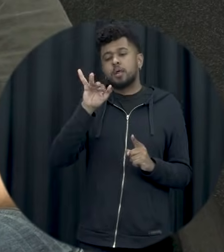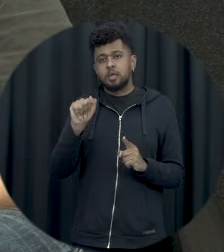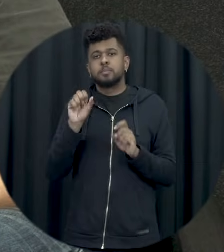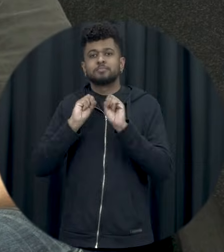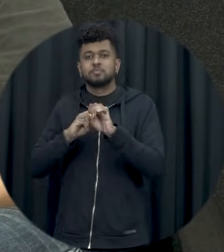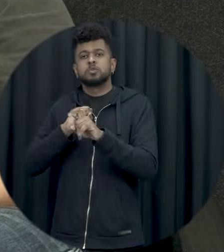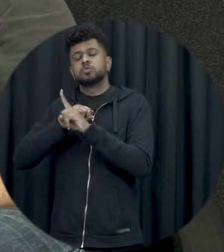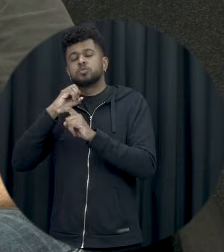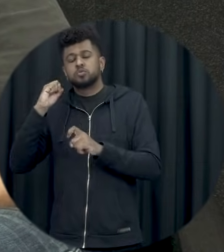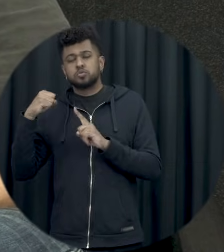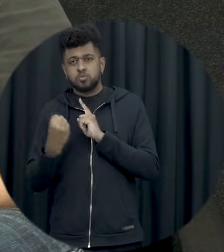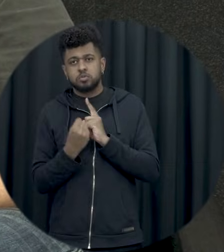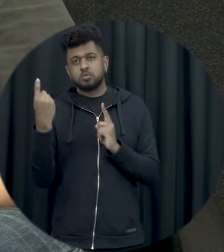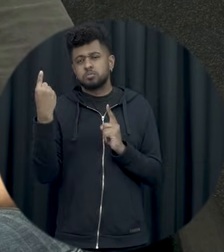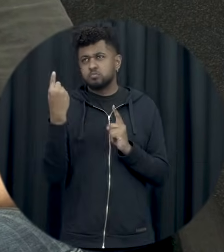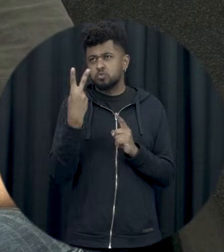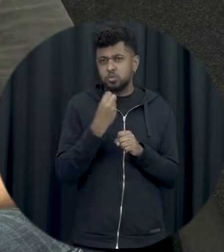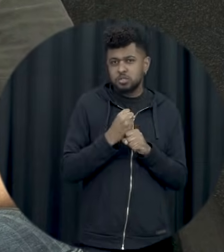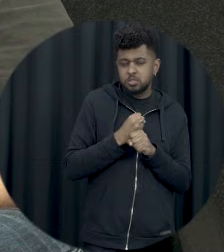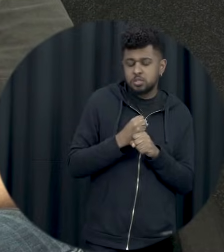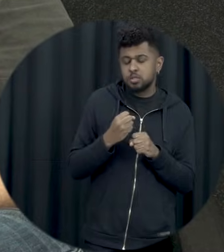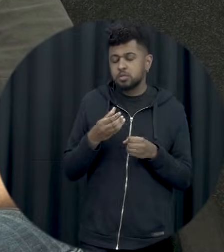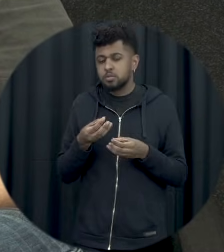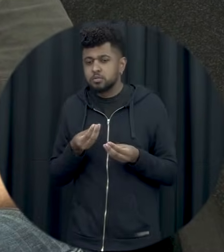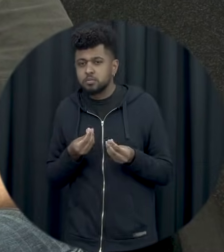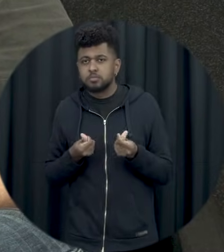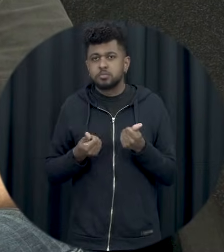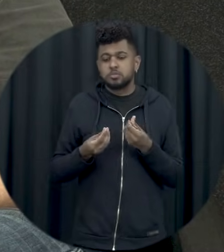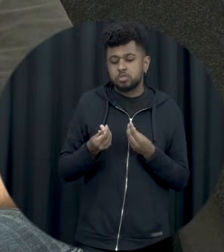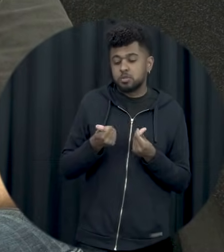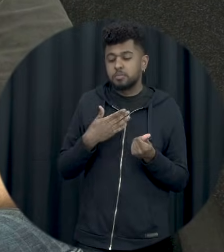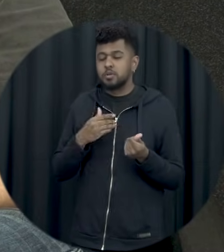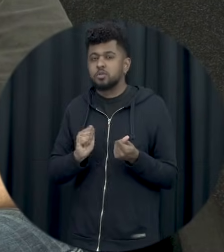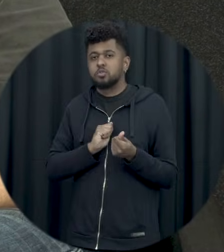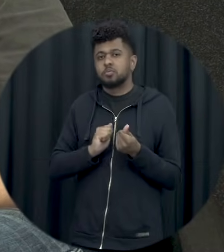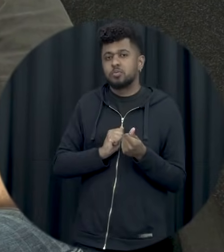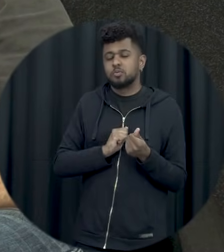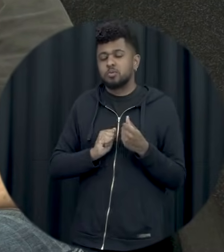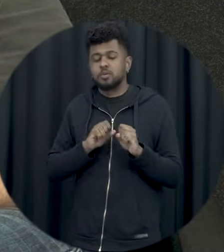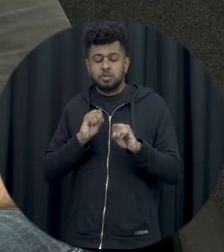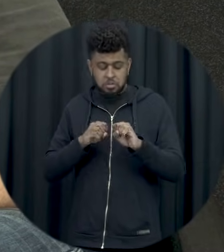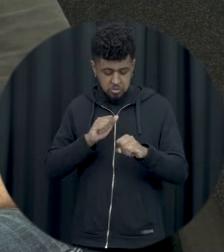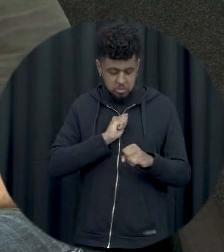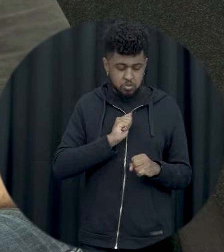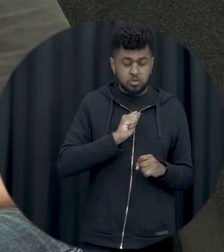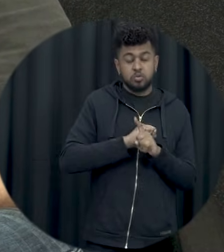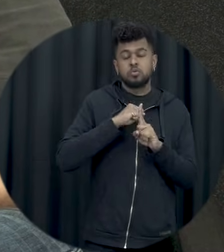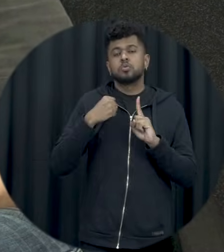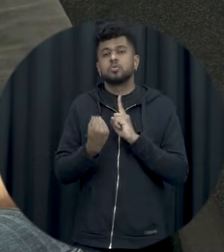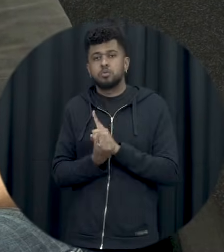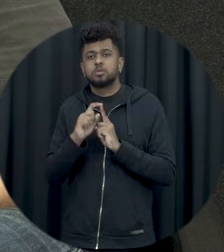2 anos, disfarçando a minha antropologice nas aulas de Sociologia, e depois, finalmente, comecei a dar